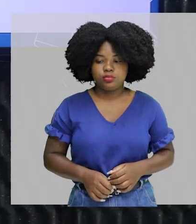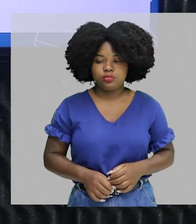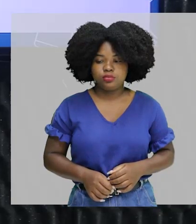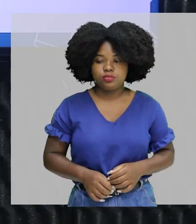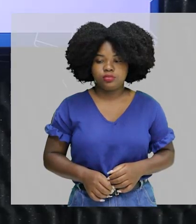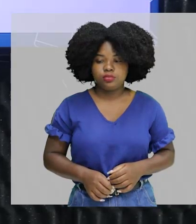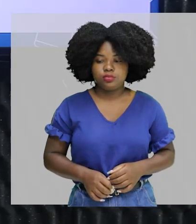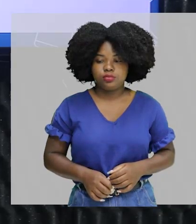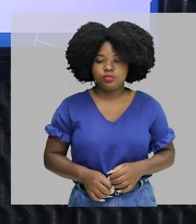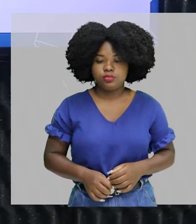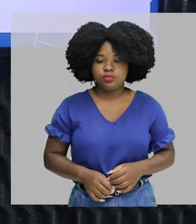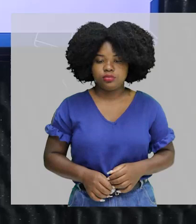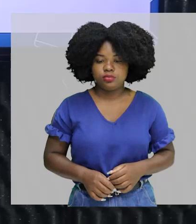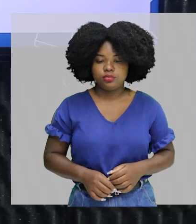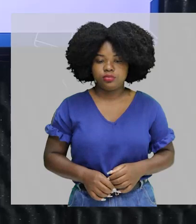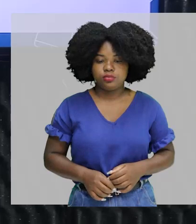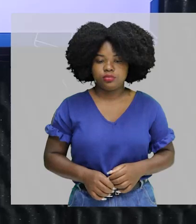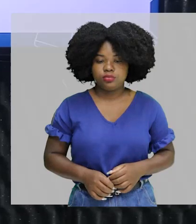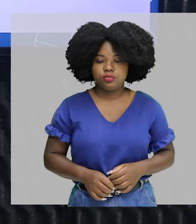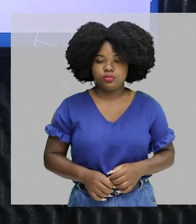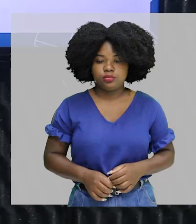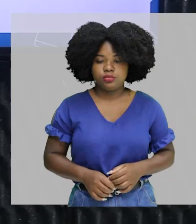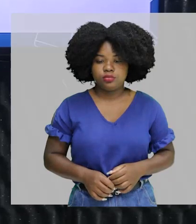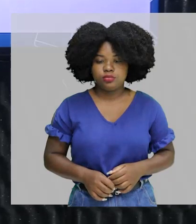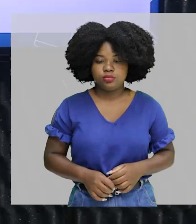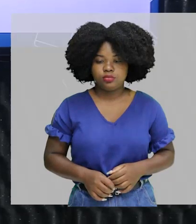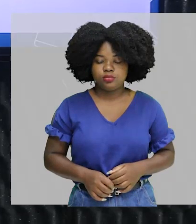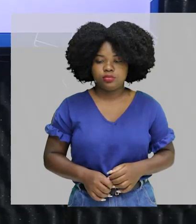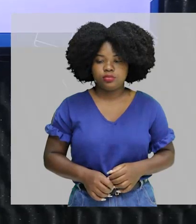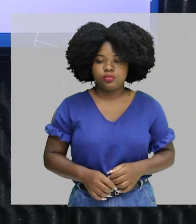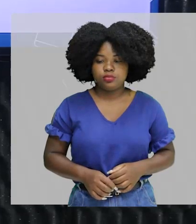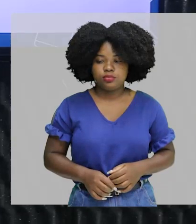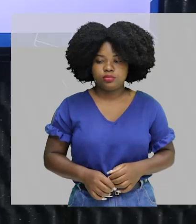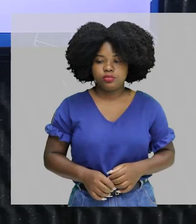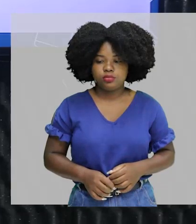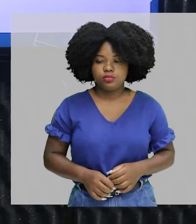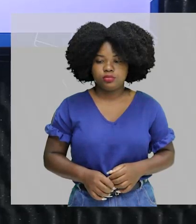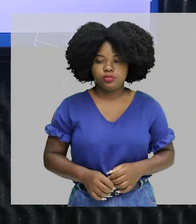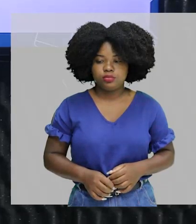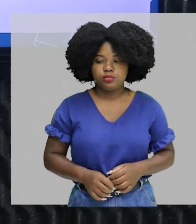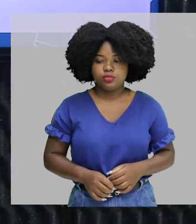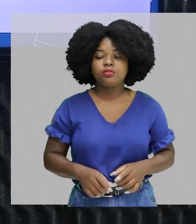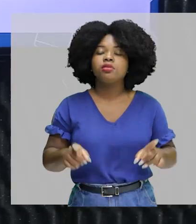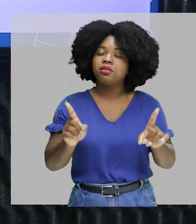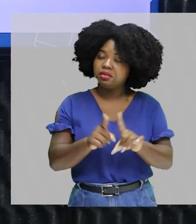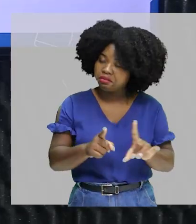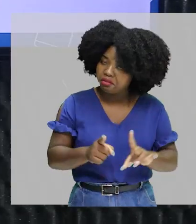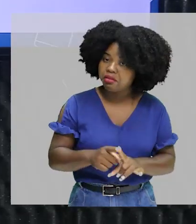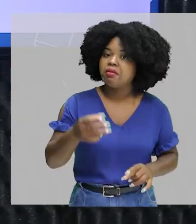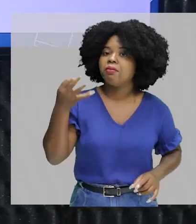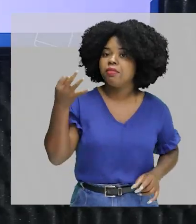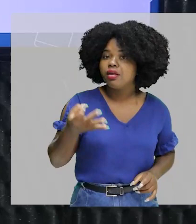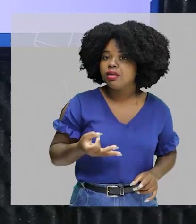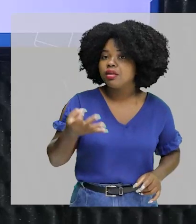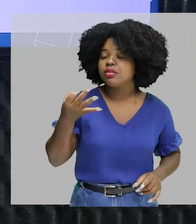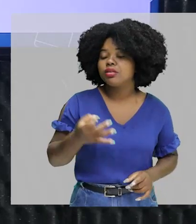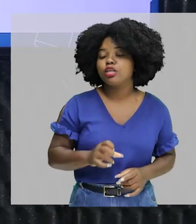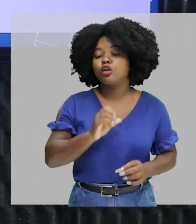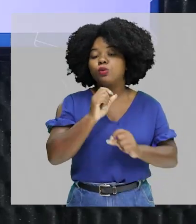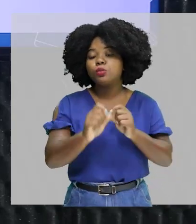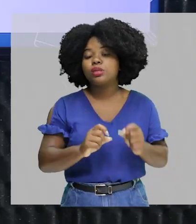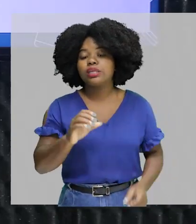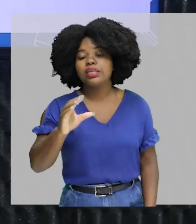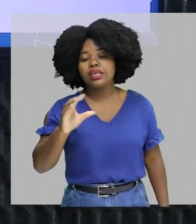larva. E endoesqueleto calcário de origem mesodérmica. Também está correto. O que é o